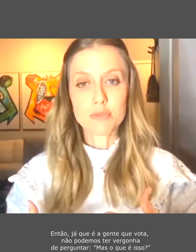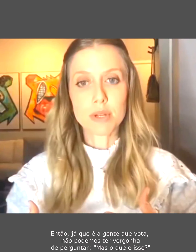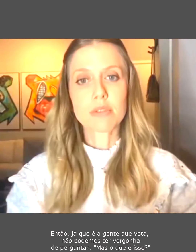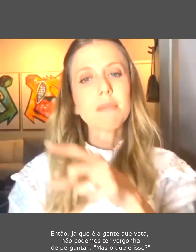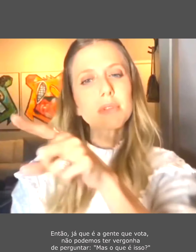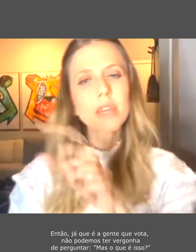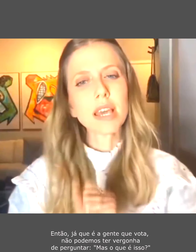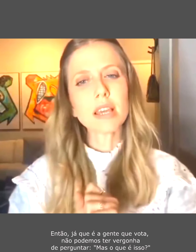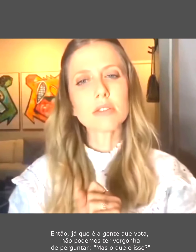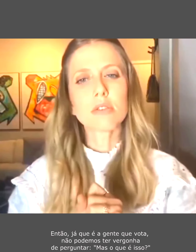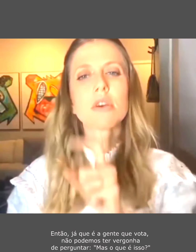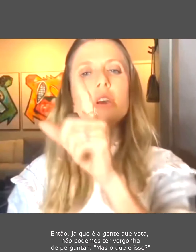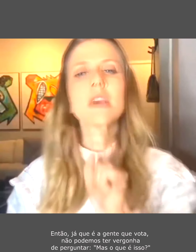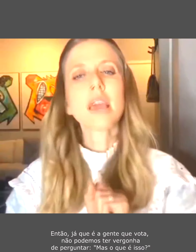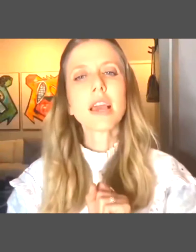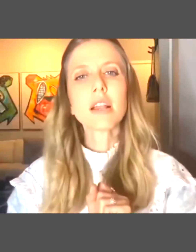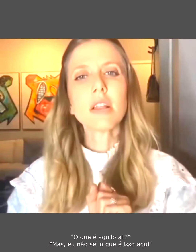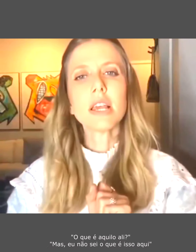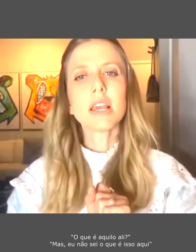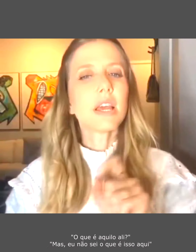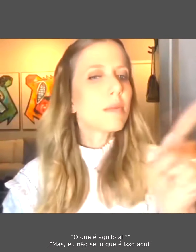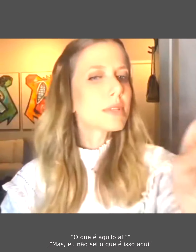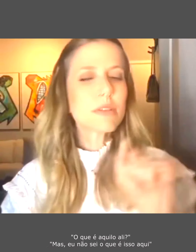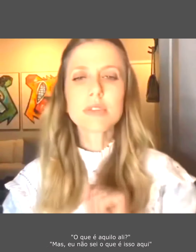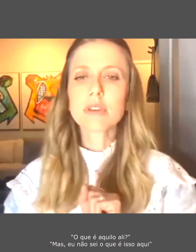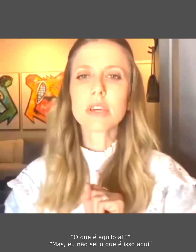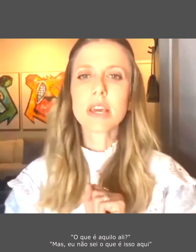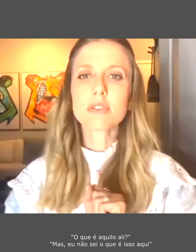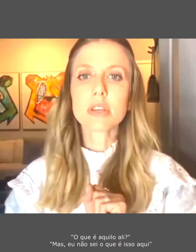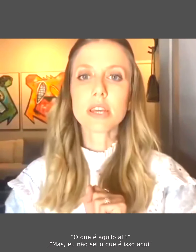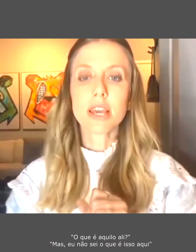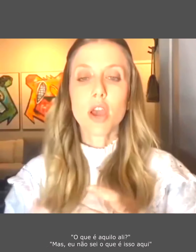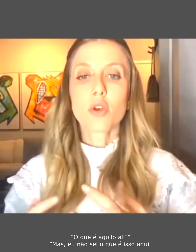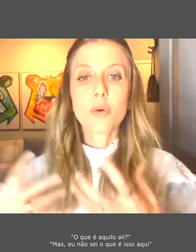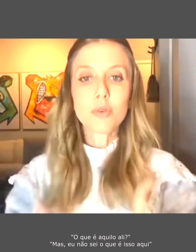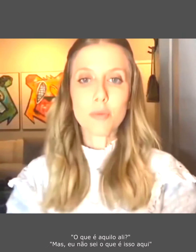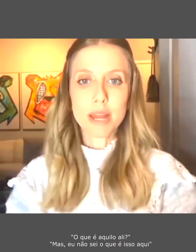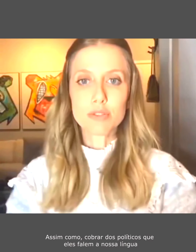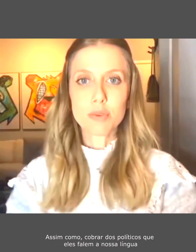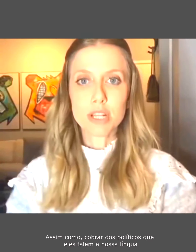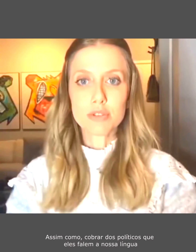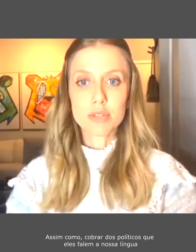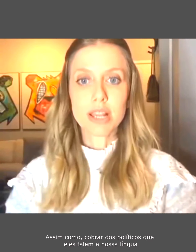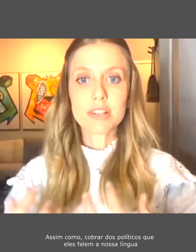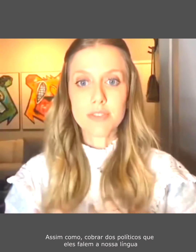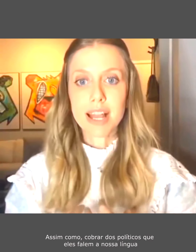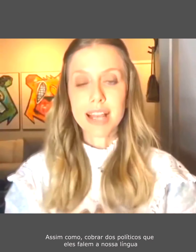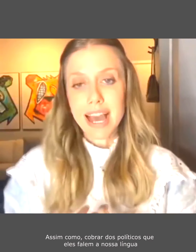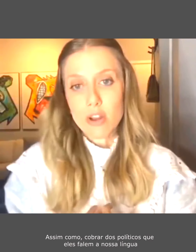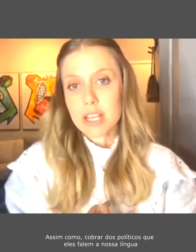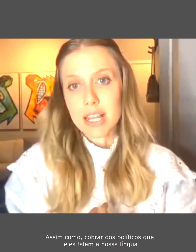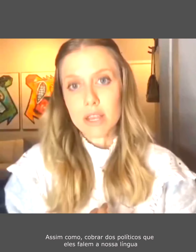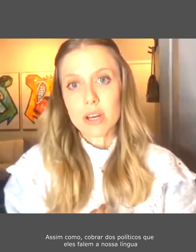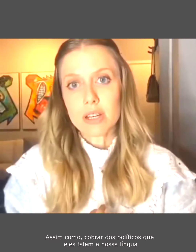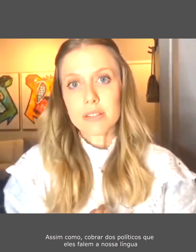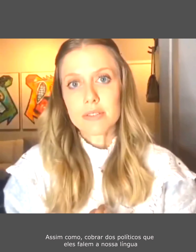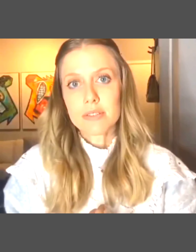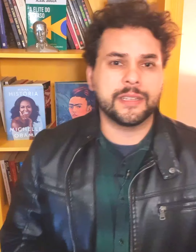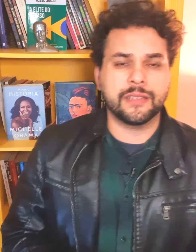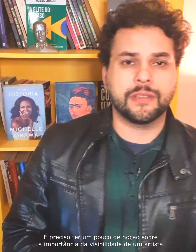vergonha de perguntar, mas o que é isso? O que é aquilo ali? Mas eu não sei o que é isso aqui. Como cobrar dos políticos que eles falem a nossa